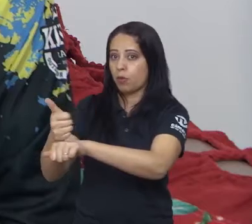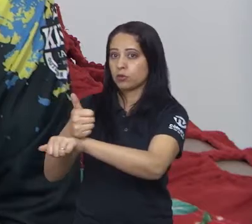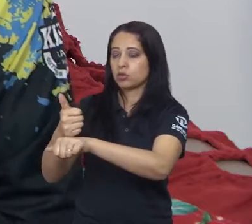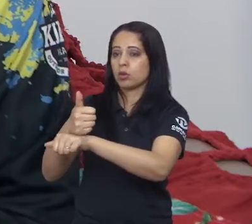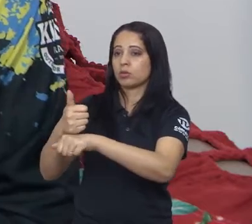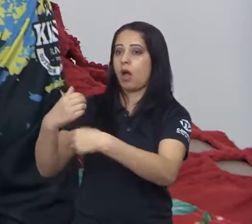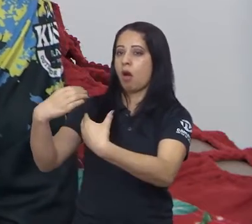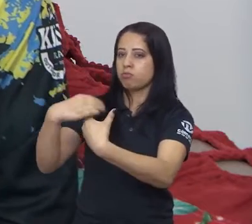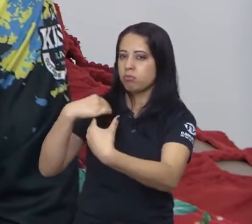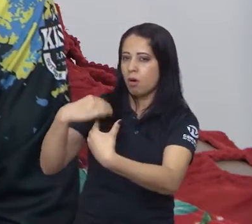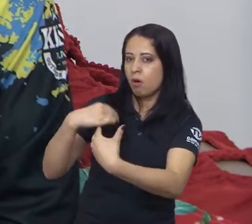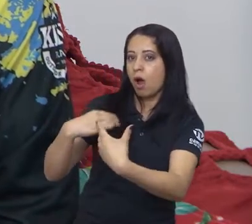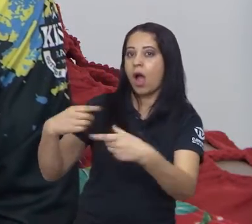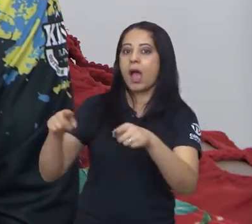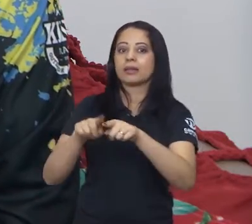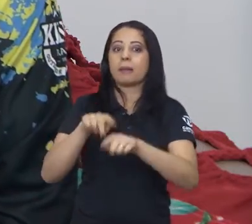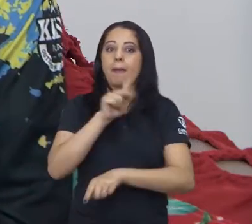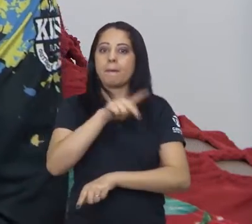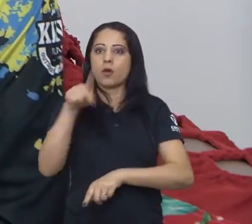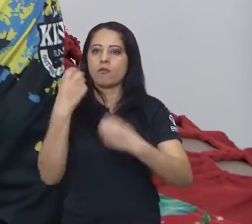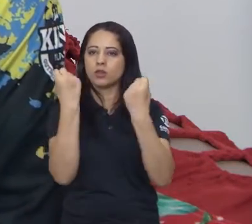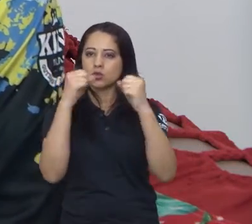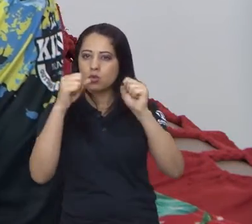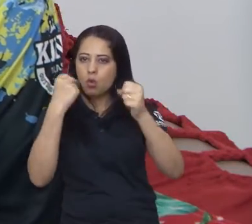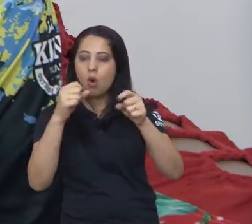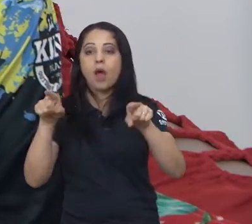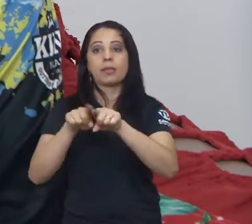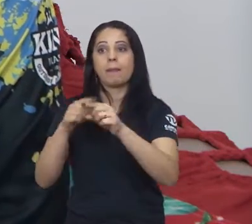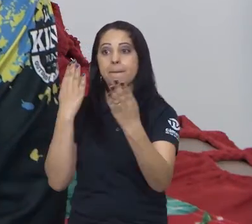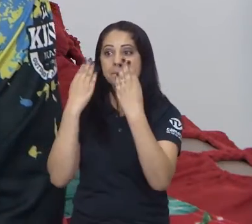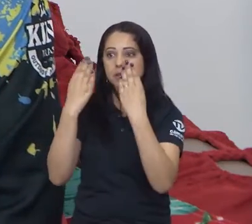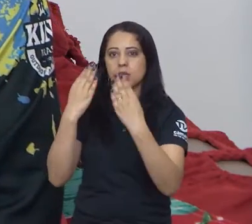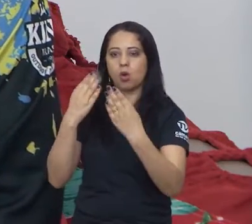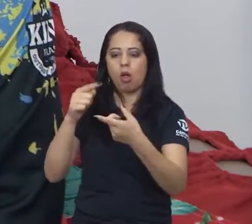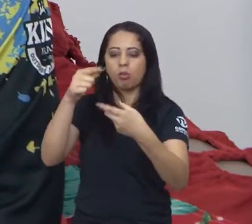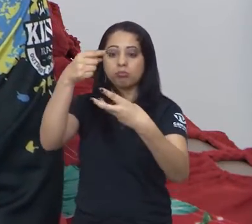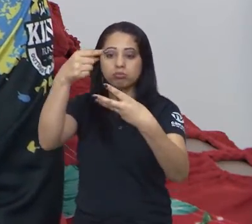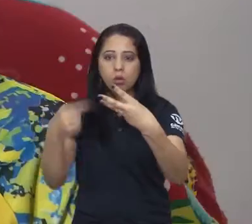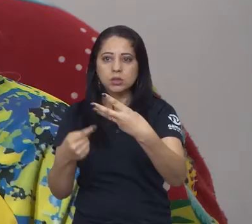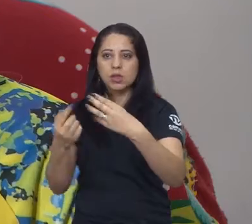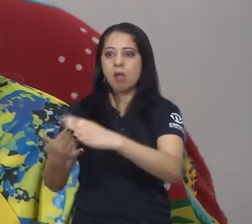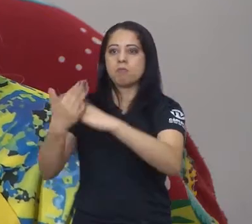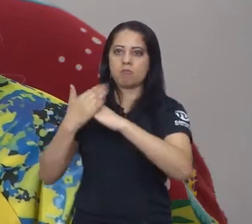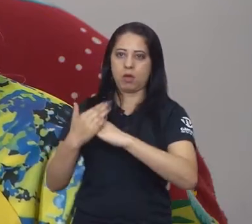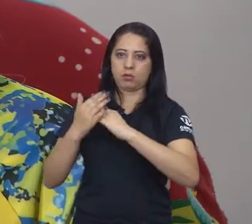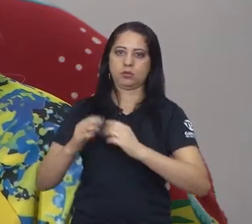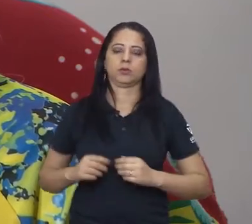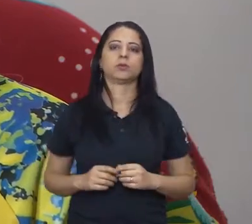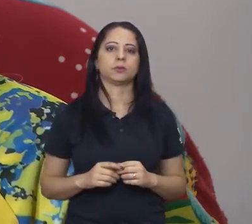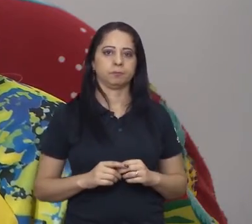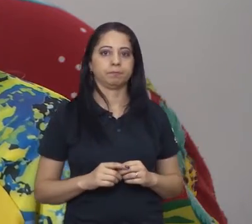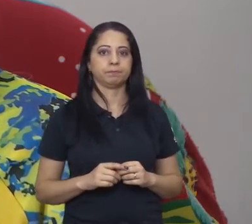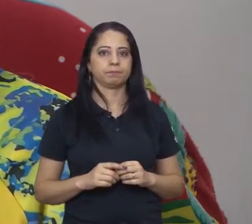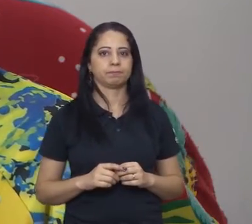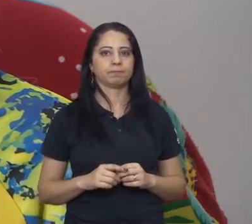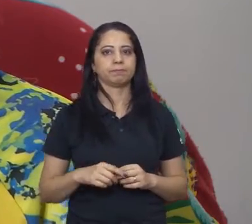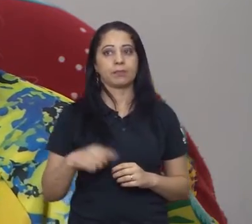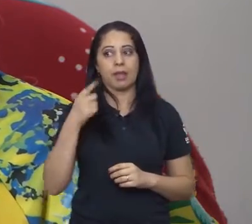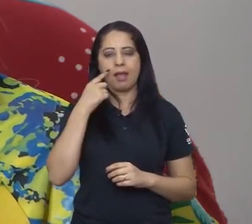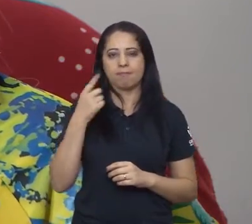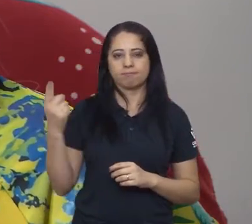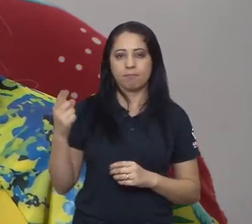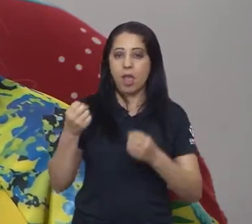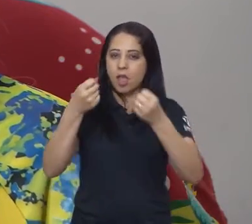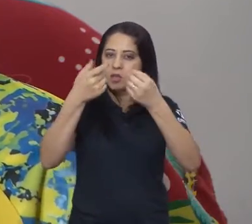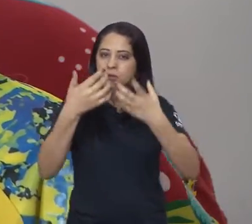e preparador físico até psicólogos a gente teve essa ajuda aposentada contou pra gente